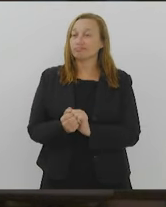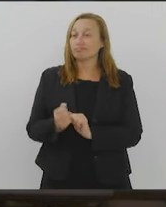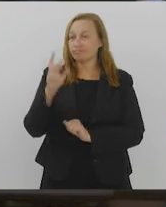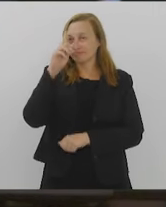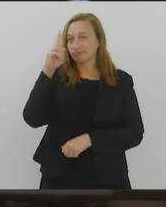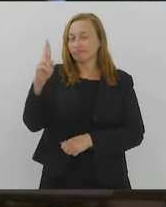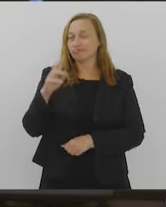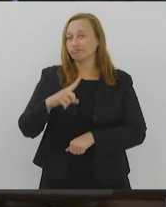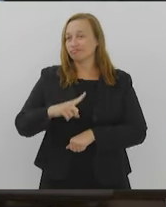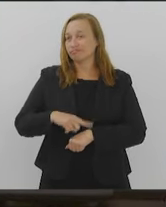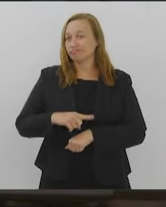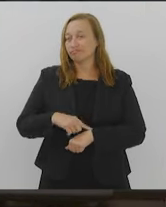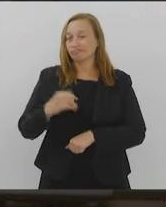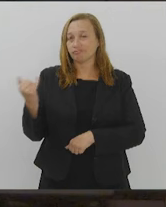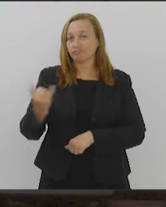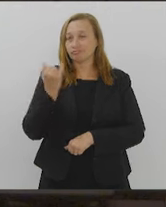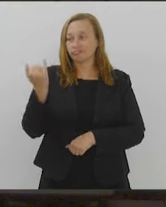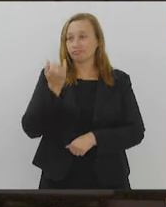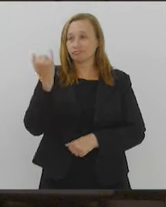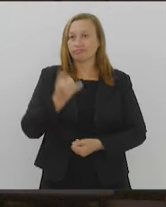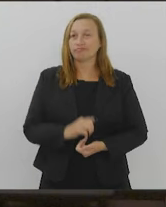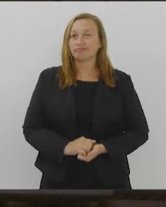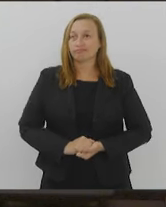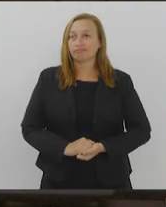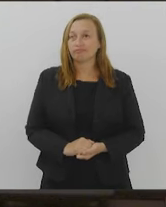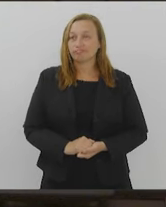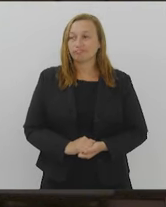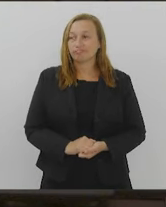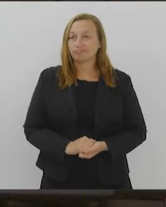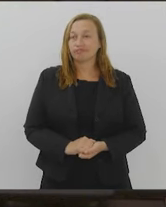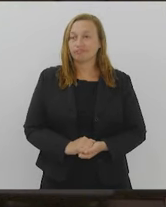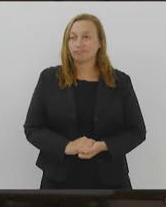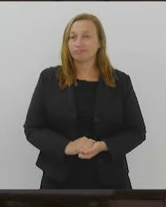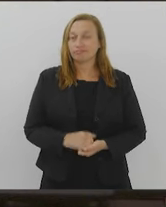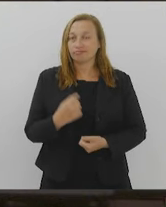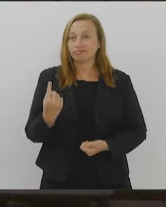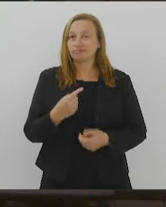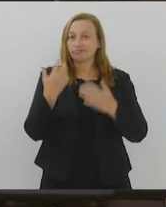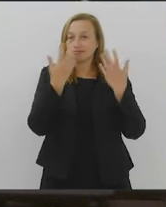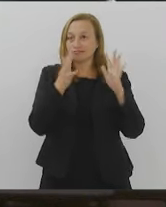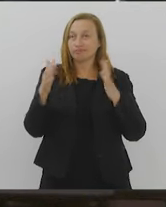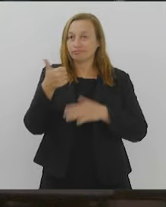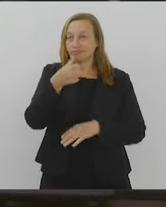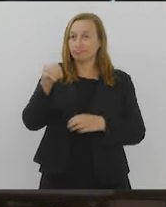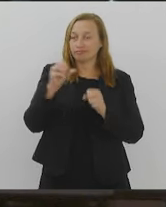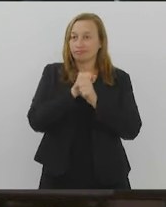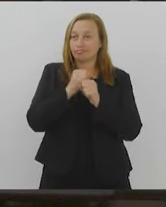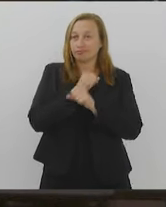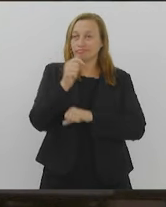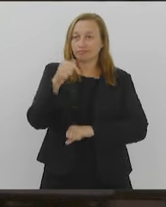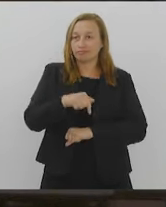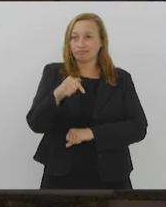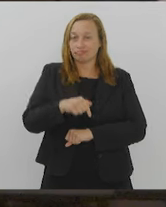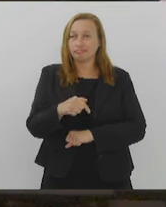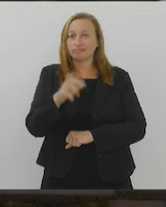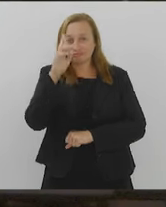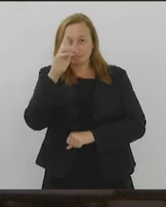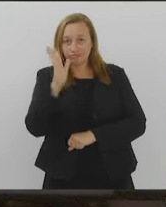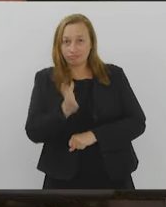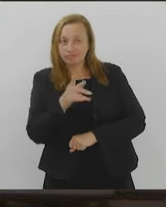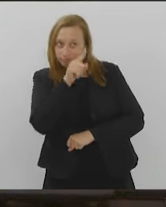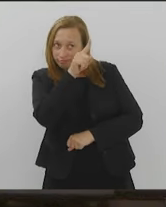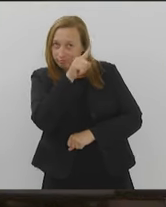neste momento tão importante, que nós estamos comemorando os 100 anos aqui. O Senhor já comemorou os 100